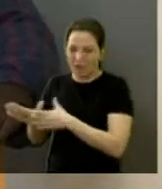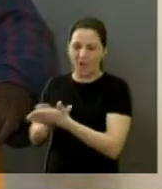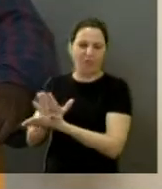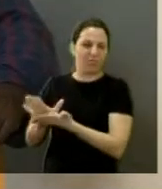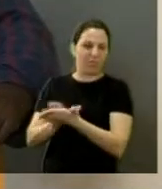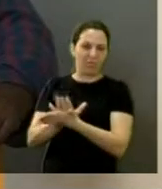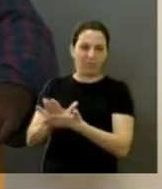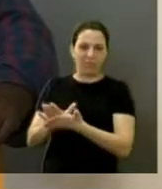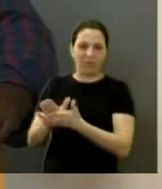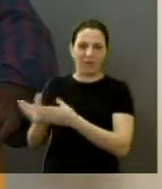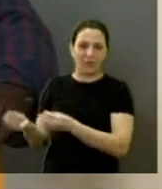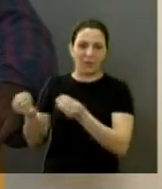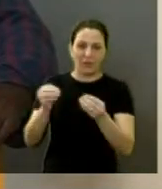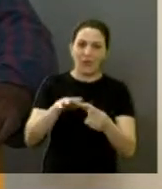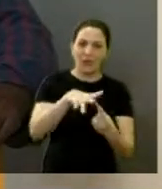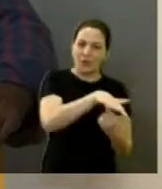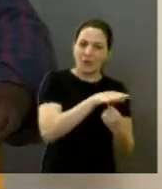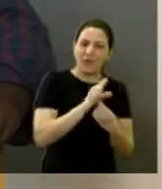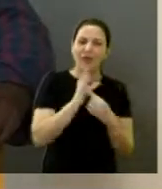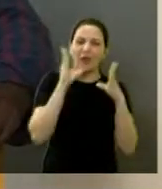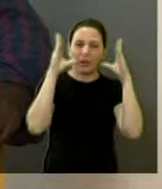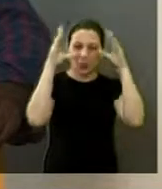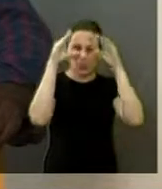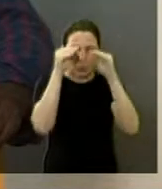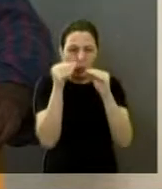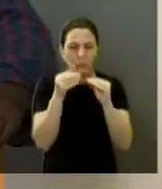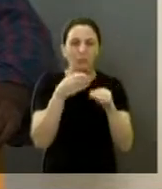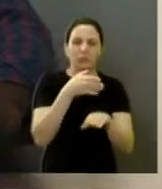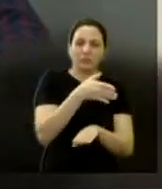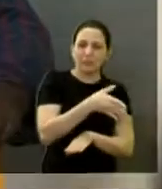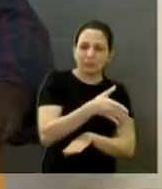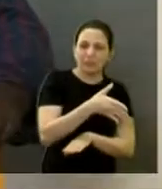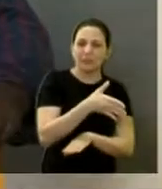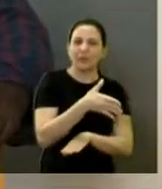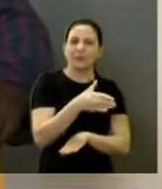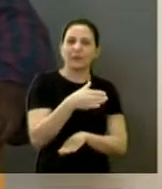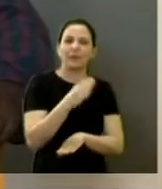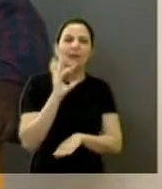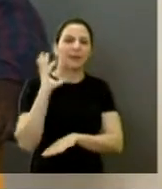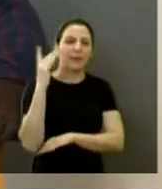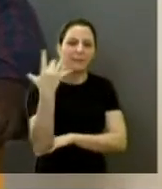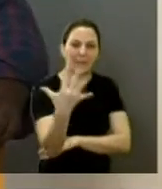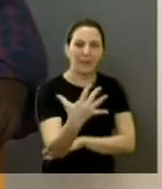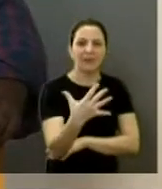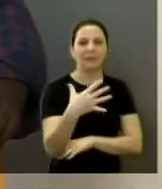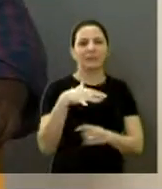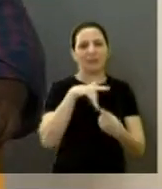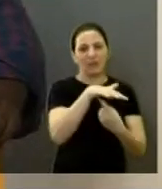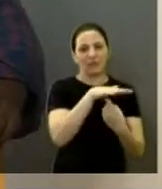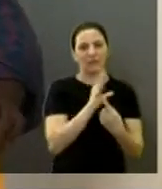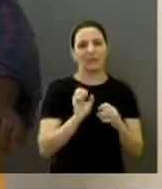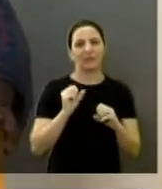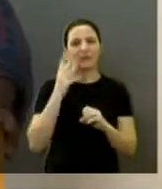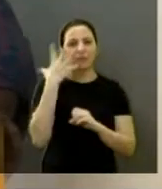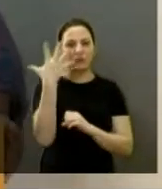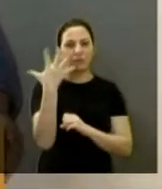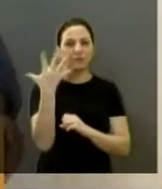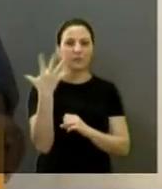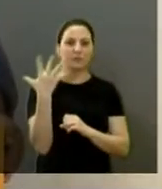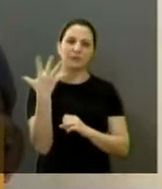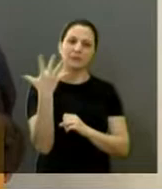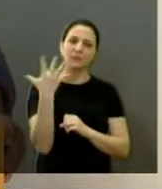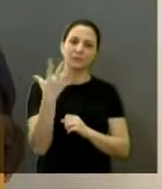noturna a feira noturna é a feira na praça toledo a feira que acontece também